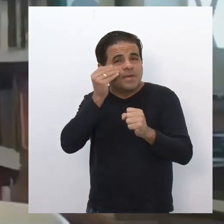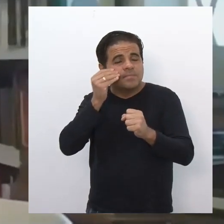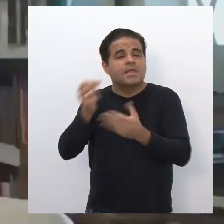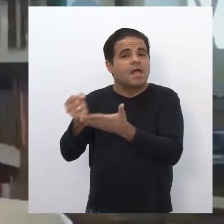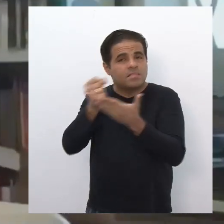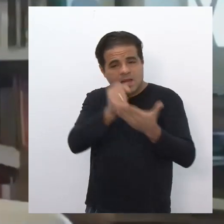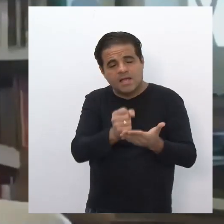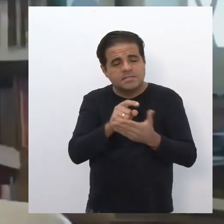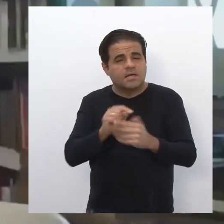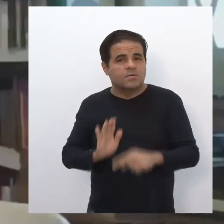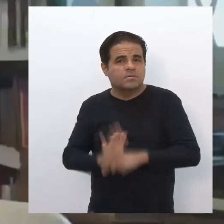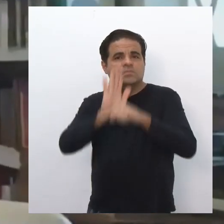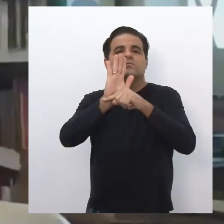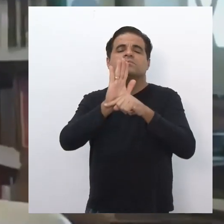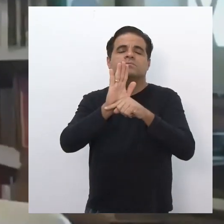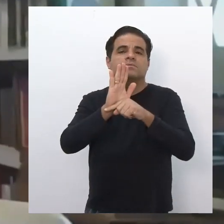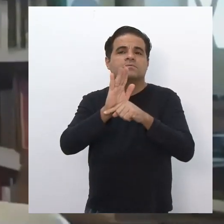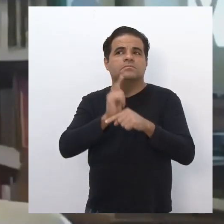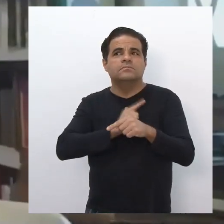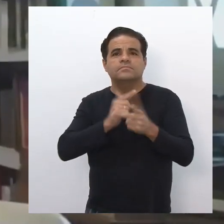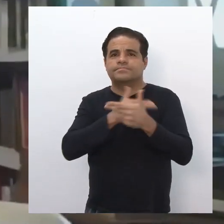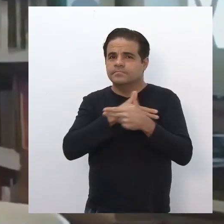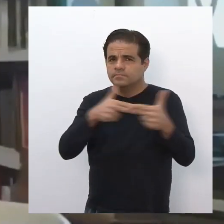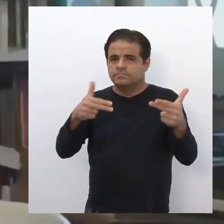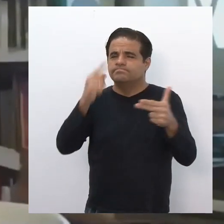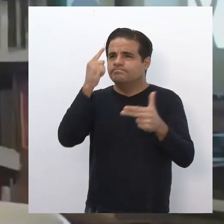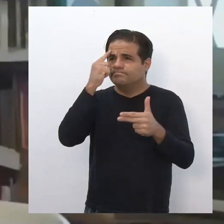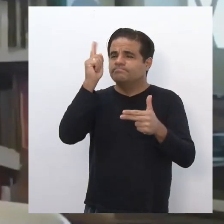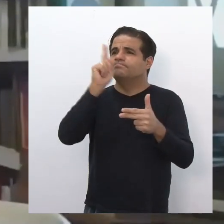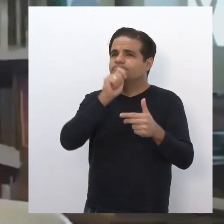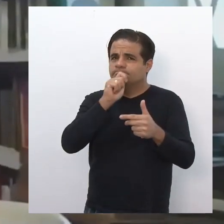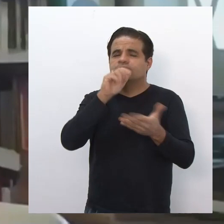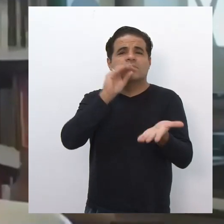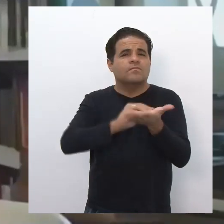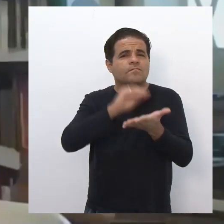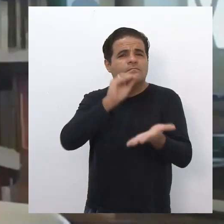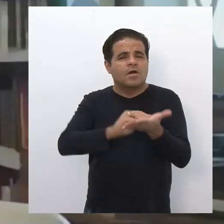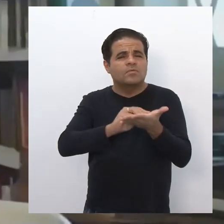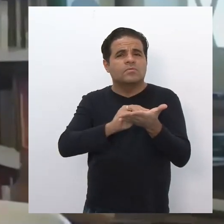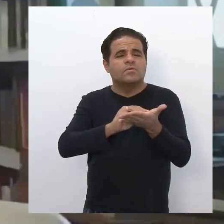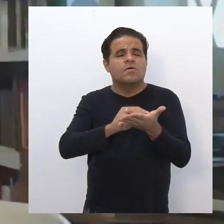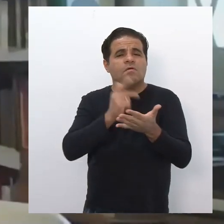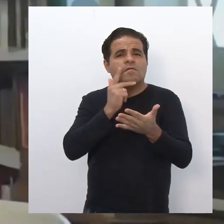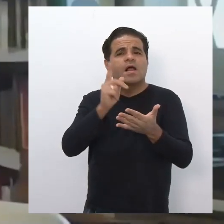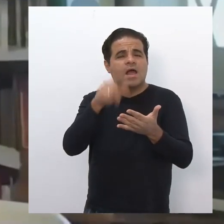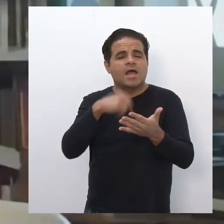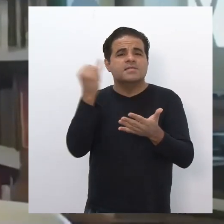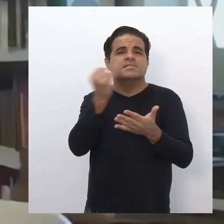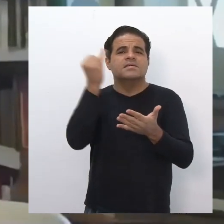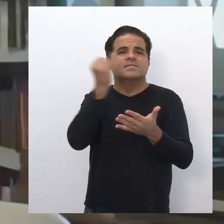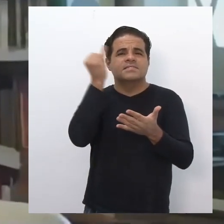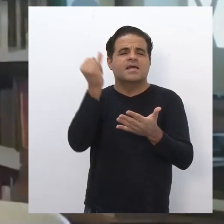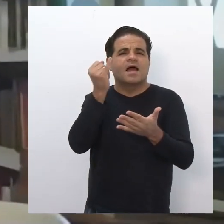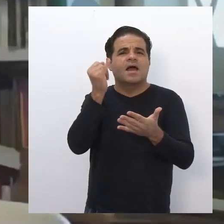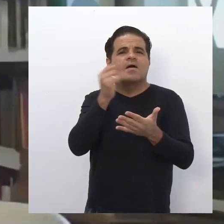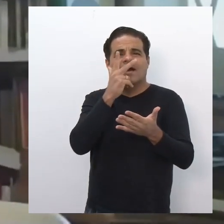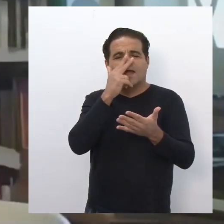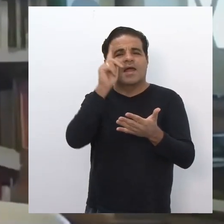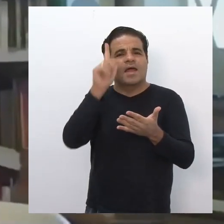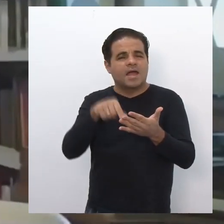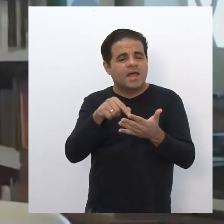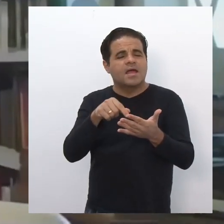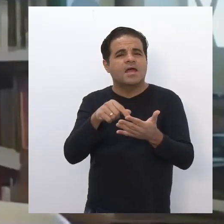trazer contribuições. Tem uma coisa que eu acho que faltou eu dizer, que eu acho que é essencial, que é o